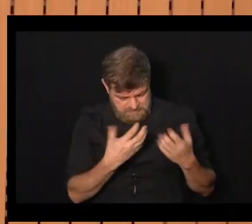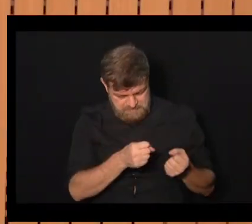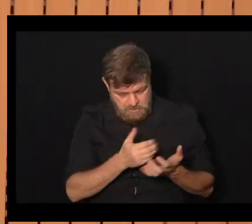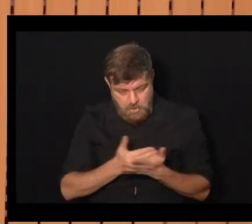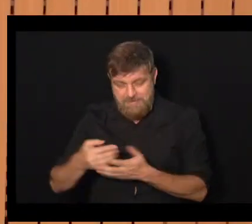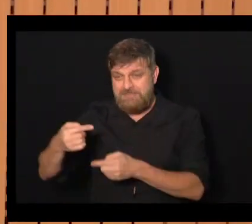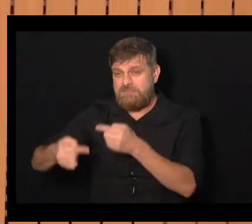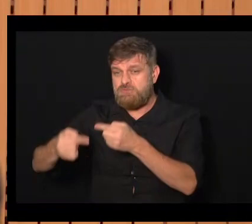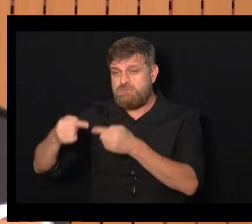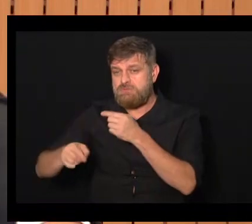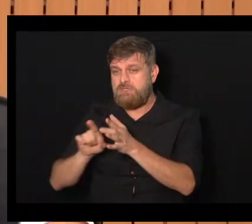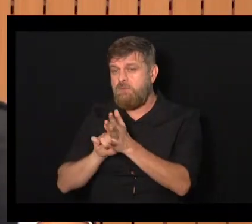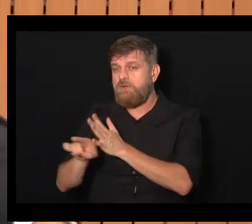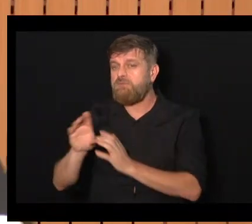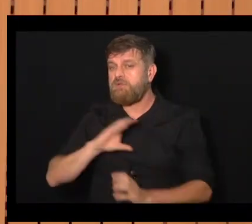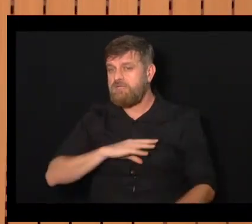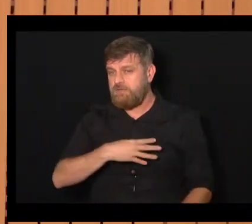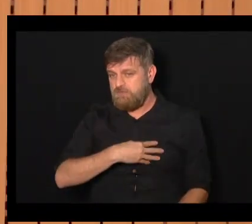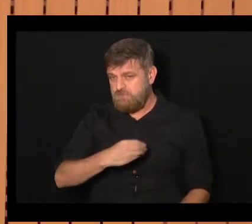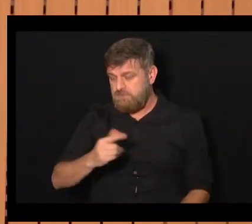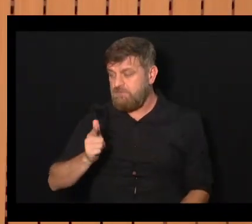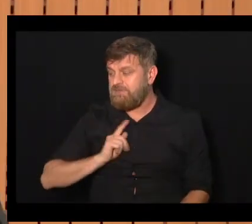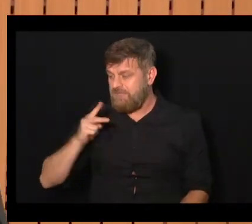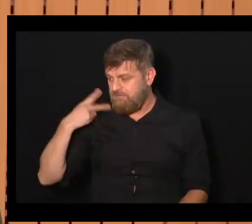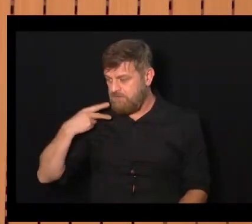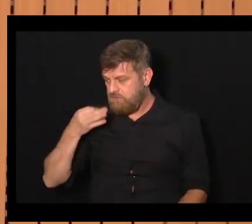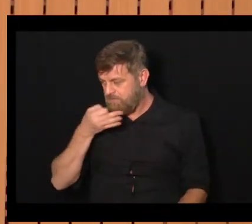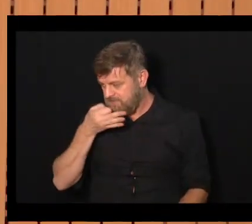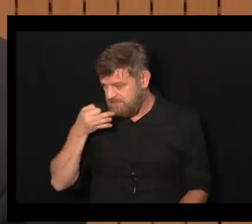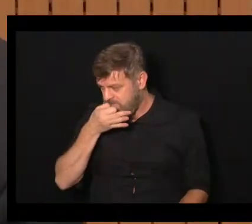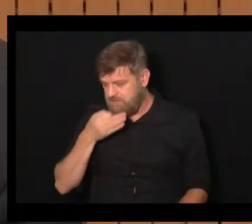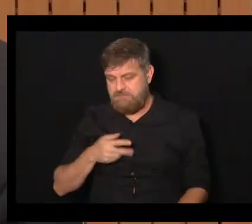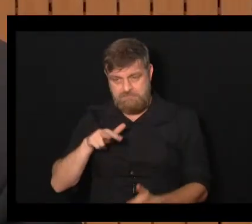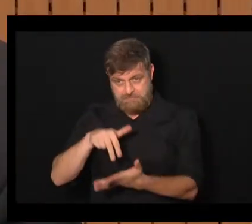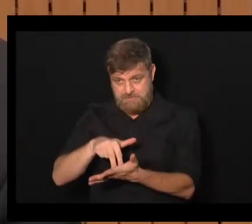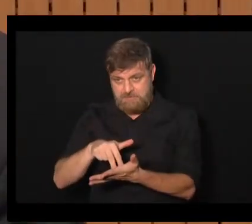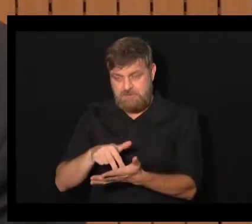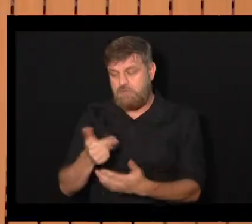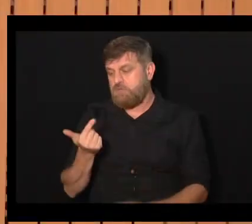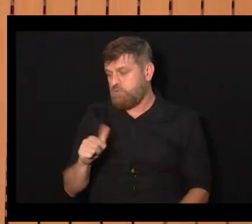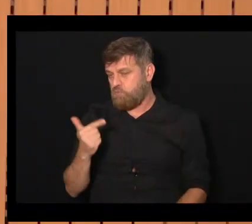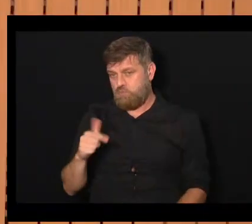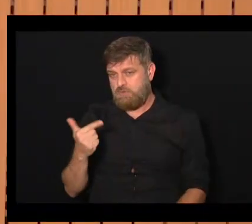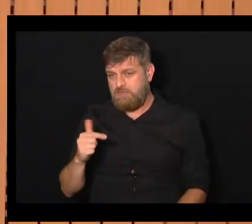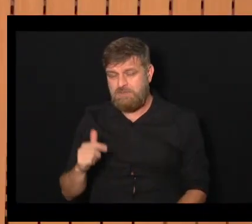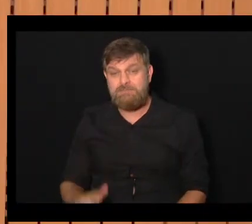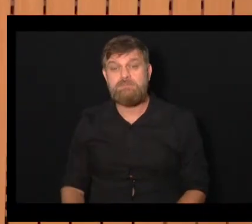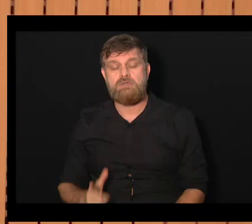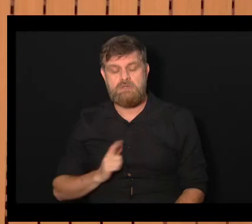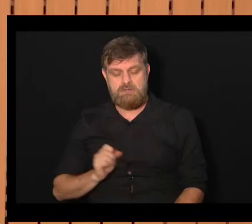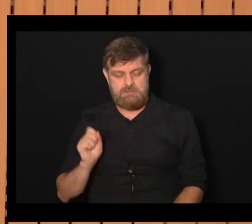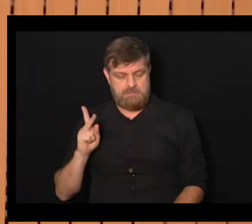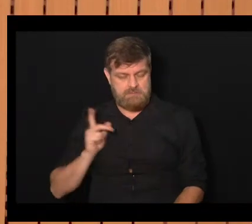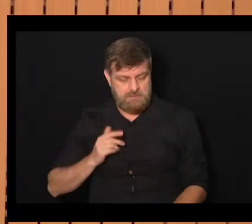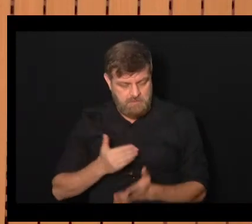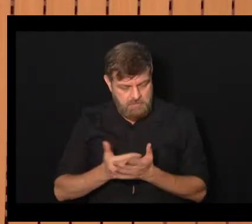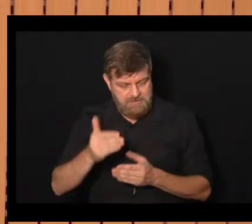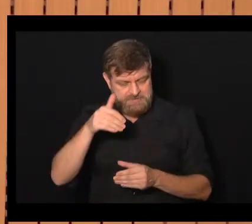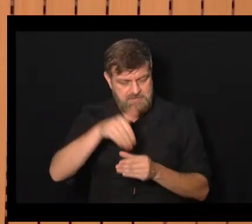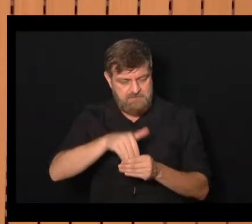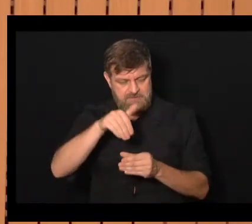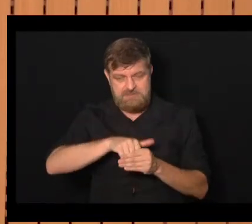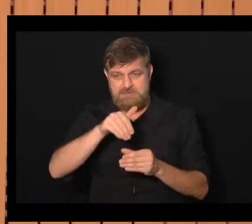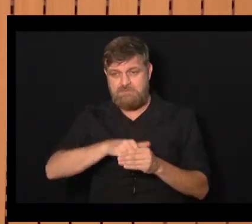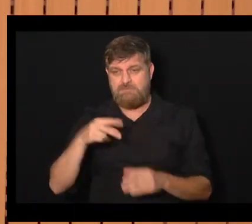em discussão. Indago do vereador Campos Filho, tendo o vereador inscrito a discuti-lo. Não há vereador a discuti-lo. Não havendo vereador inscrito a discussão, o projeto vai